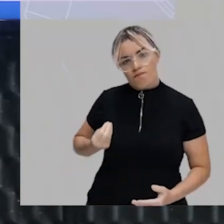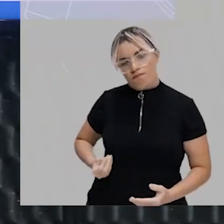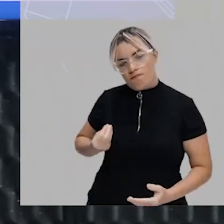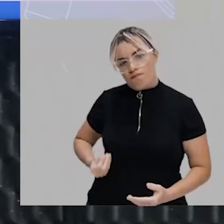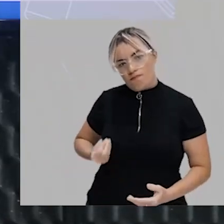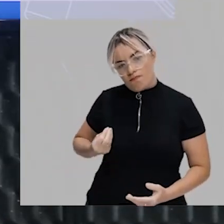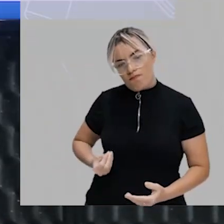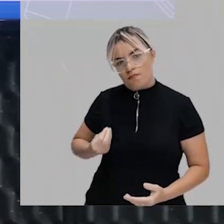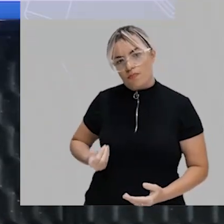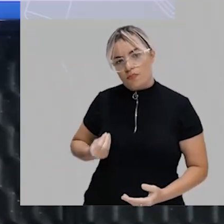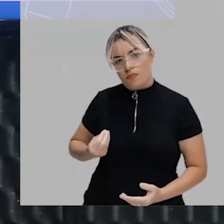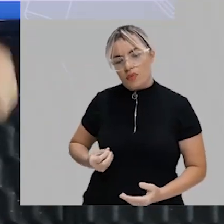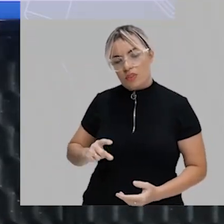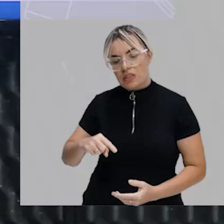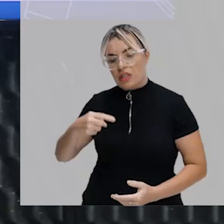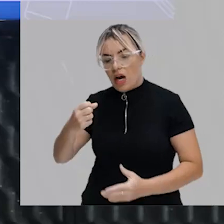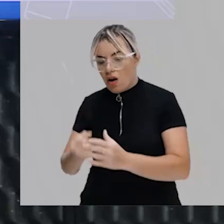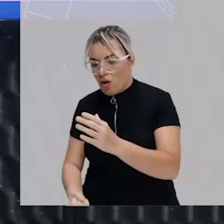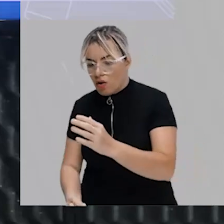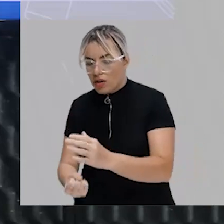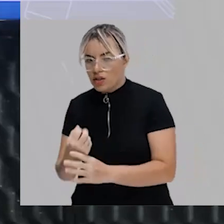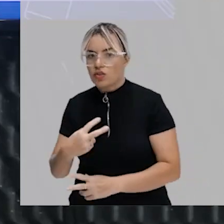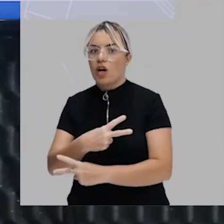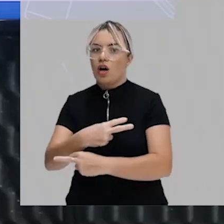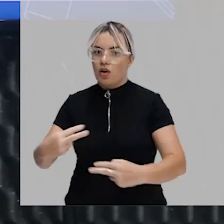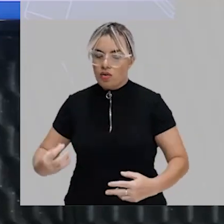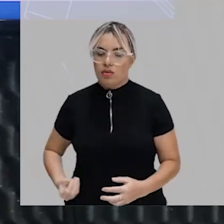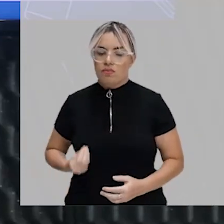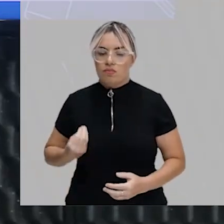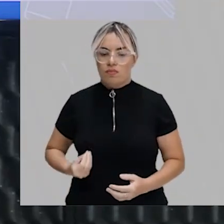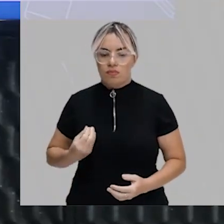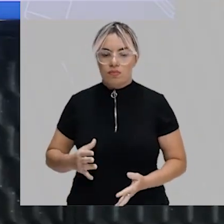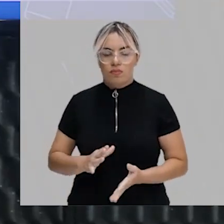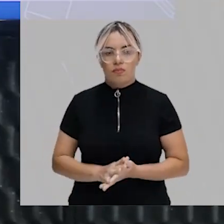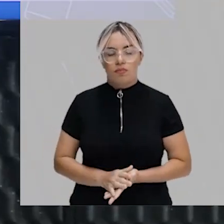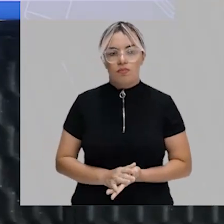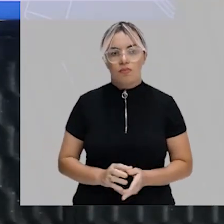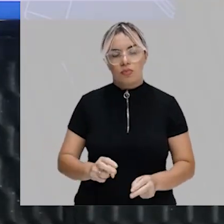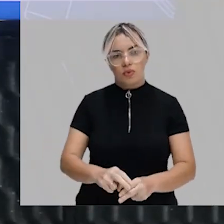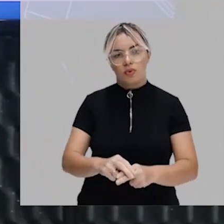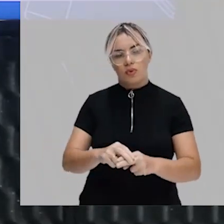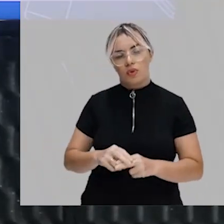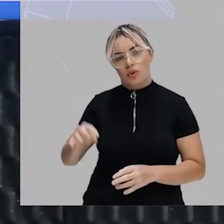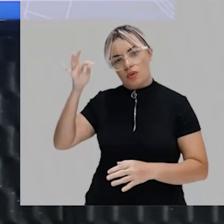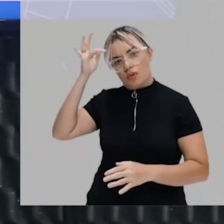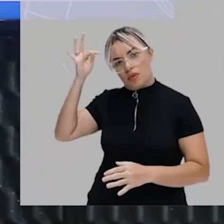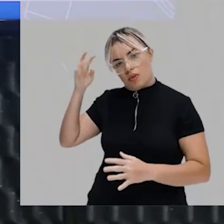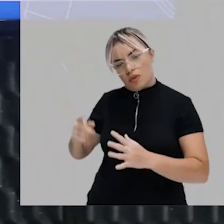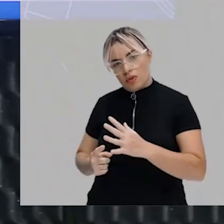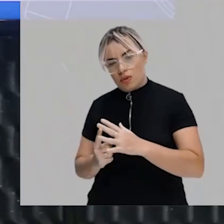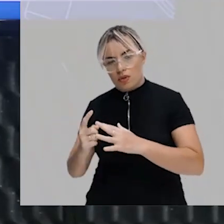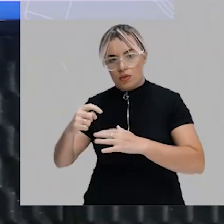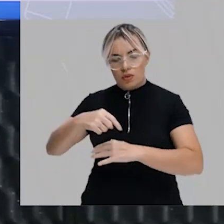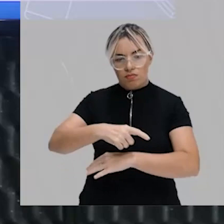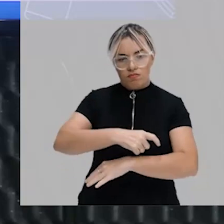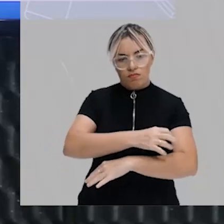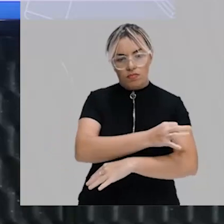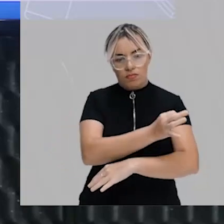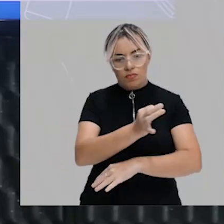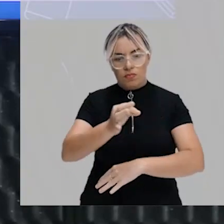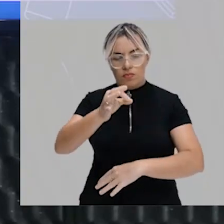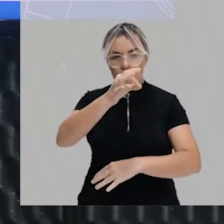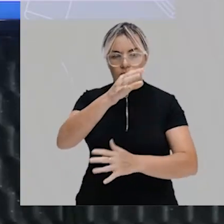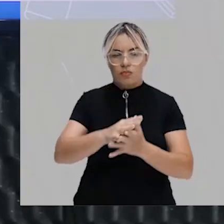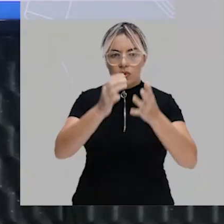viva, tá? Gera matéria viva, ok? E dessa forma ele conseguiu explicar que